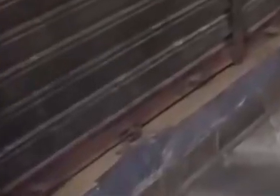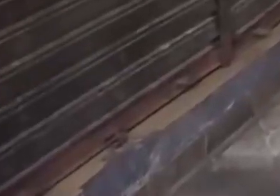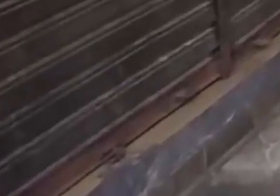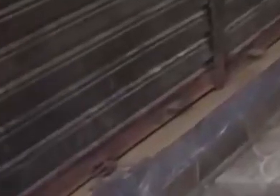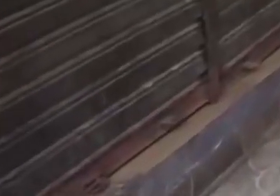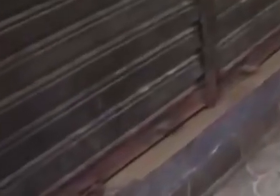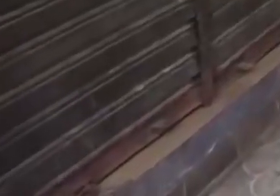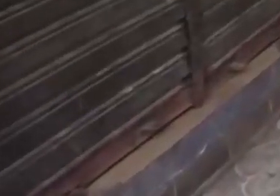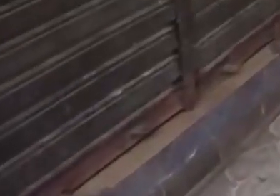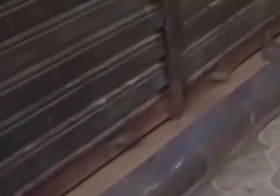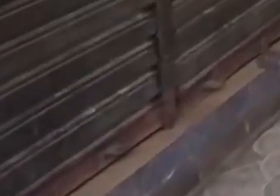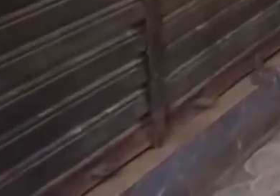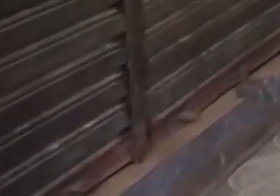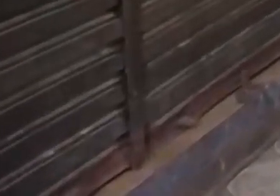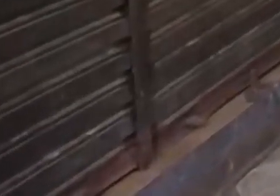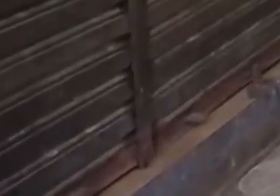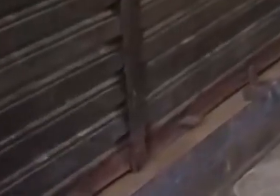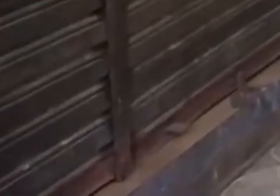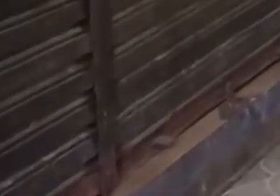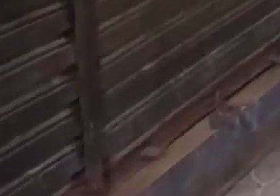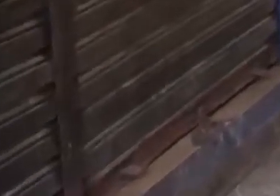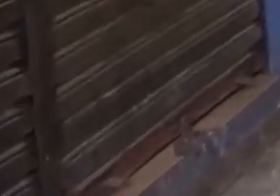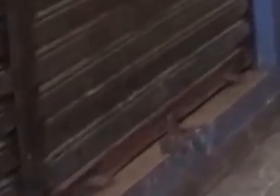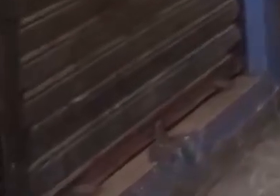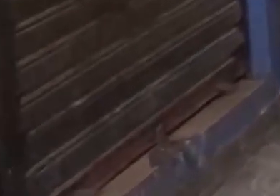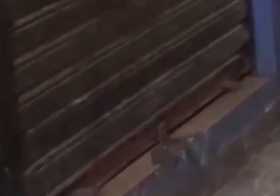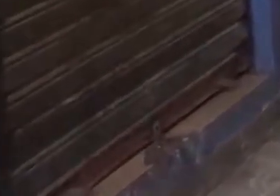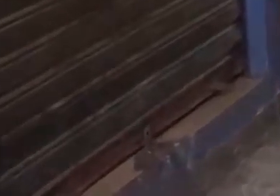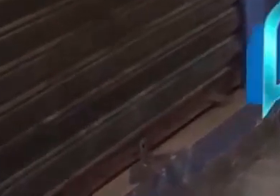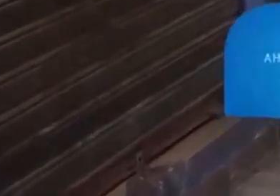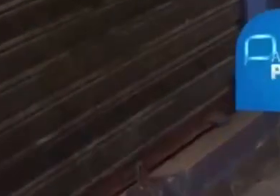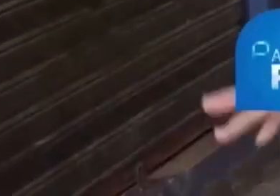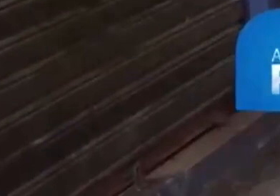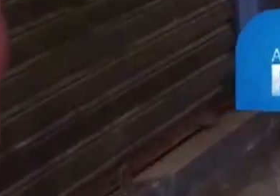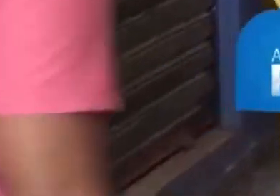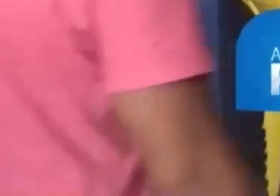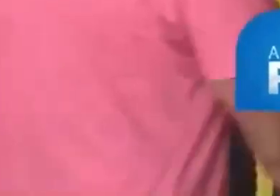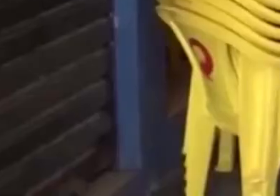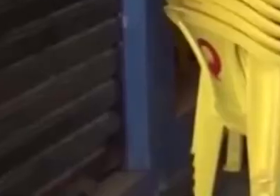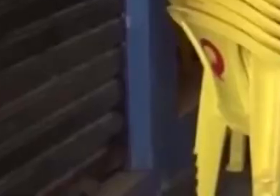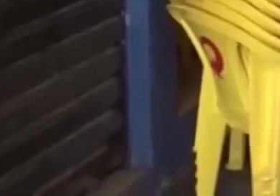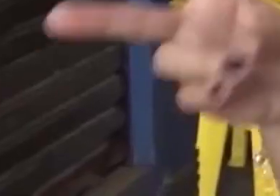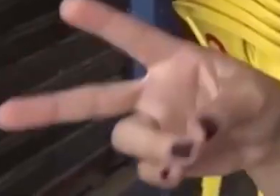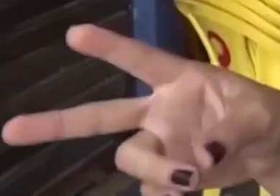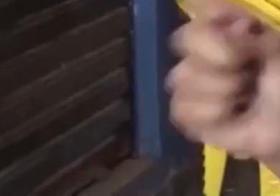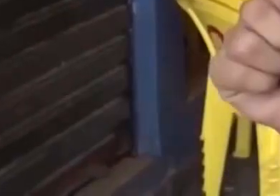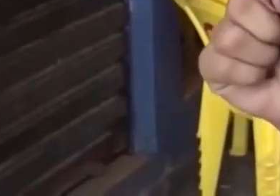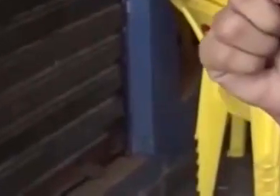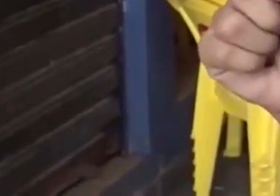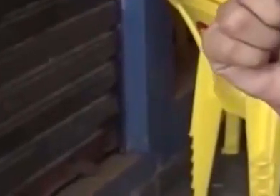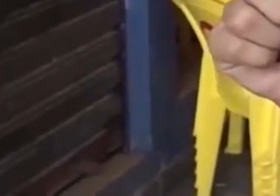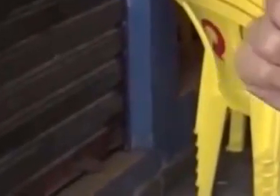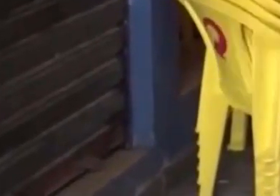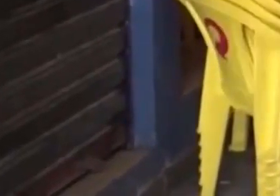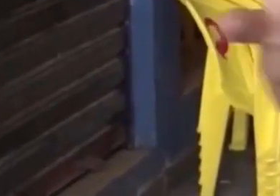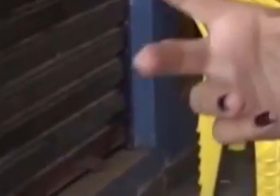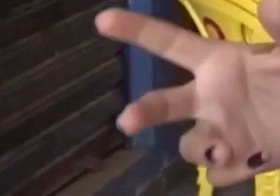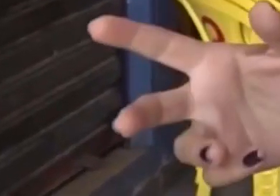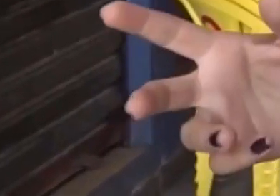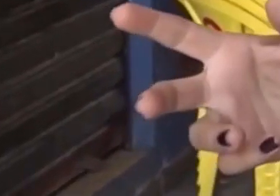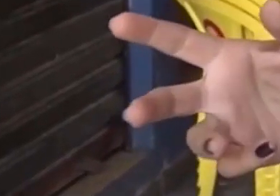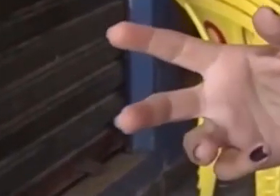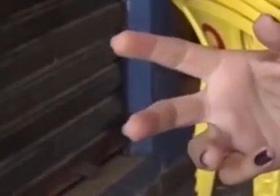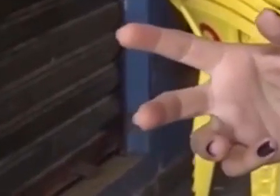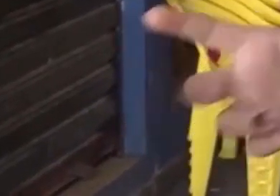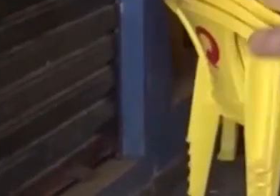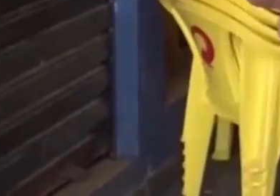Saiu uma pesquisa? Essas pesquisas que a gente só vê no programa A Hora do Povo, né? O casal que bebe junto é mais